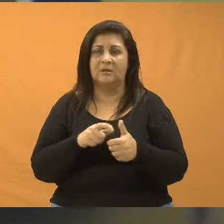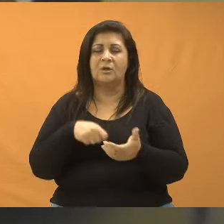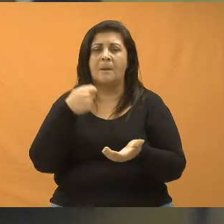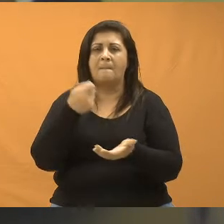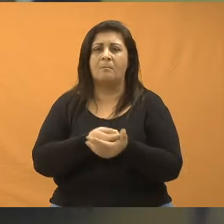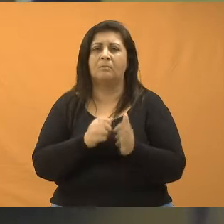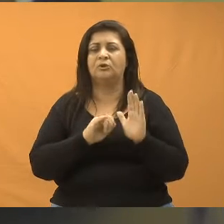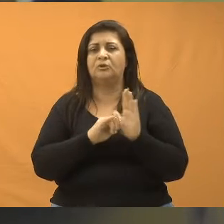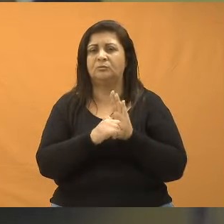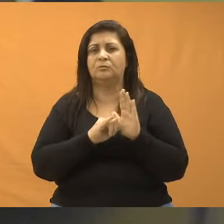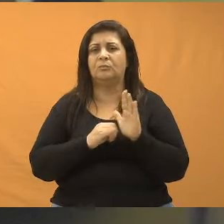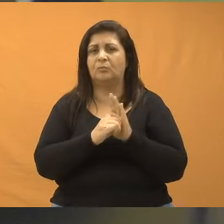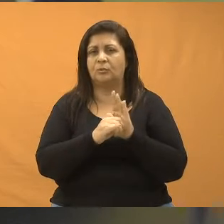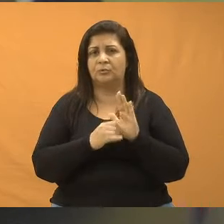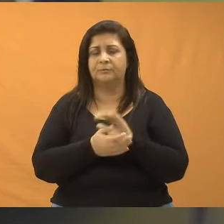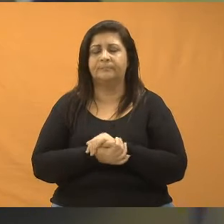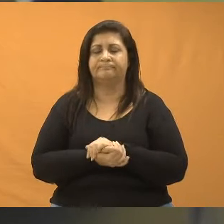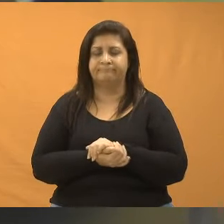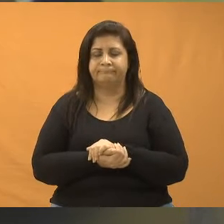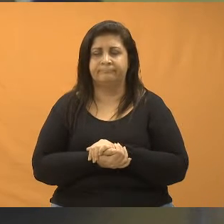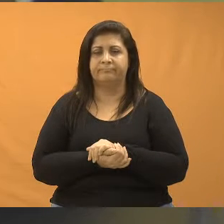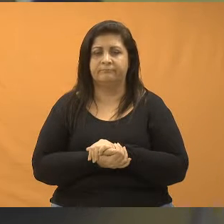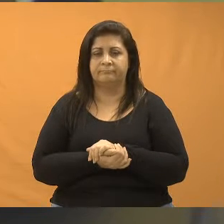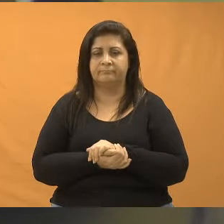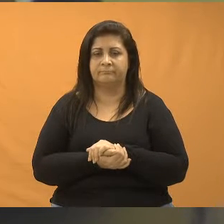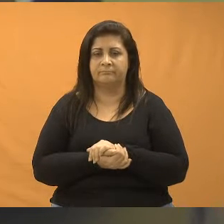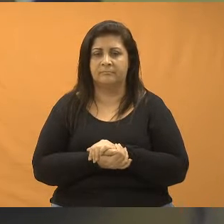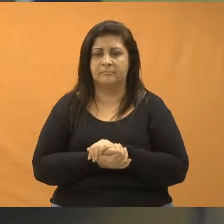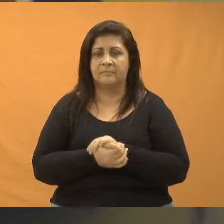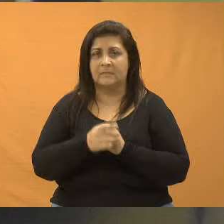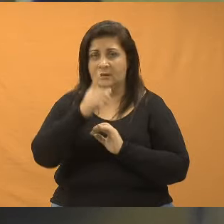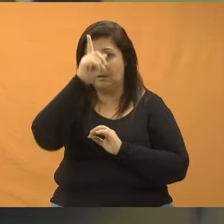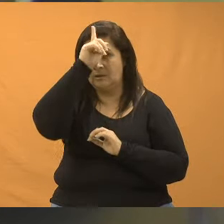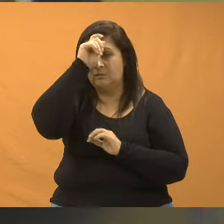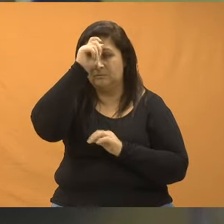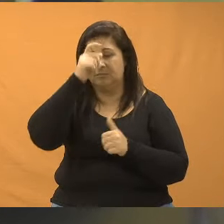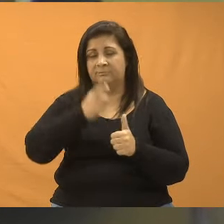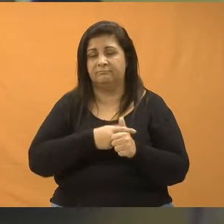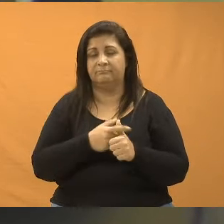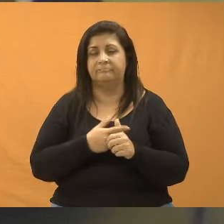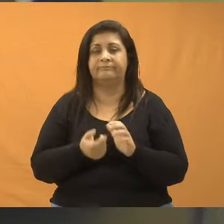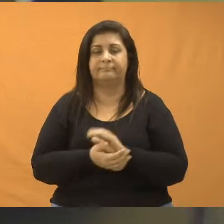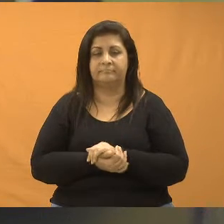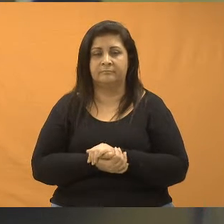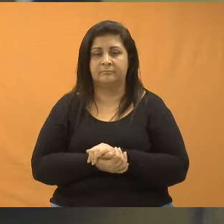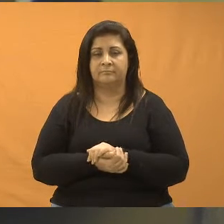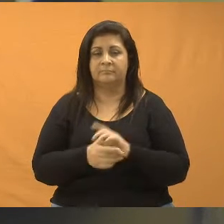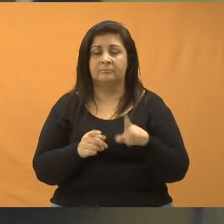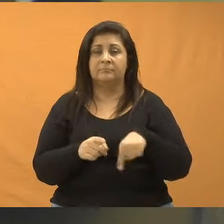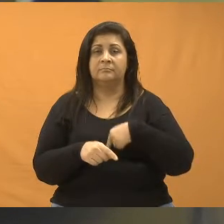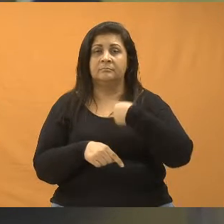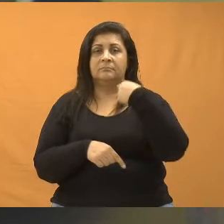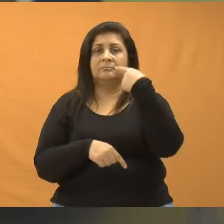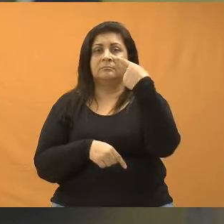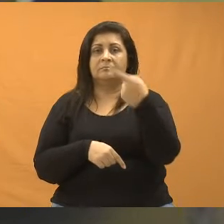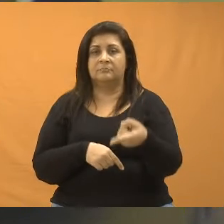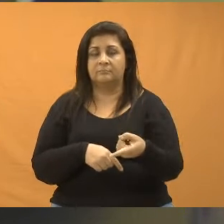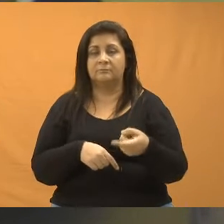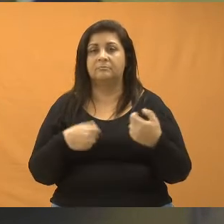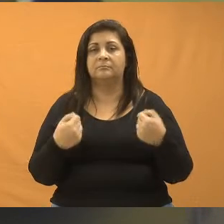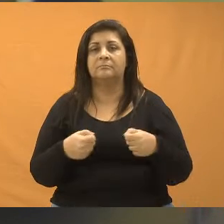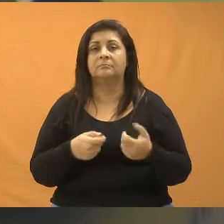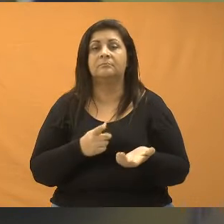são impostos federais, estaduais que a Santa Casa está devendo. E, na sequência, a gente precisa